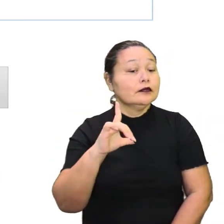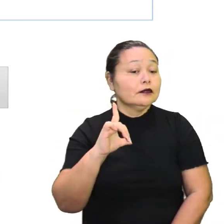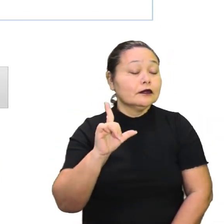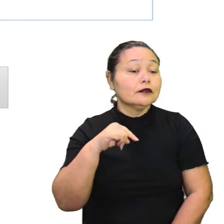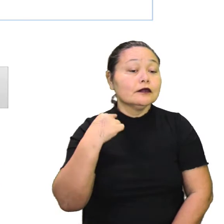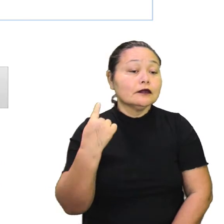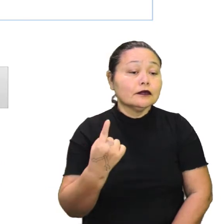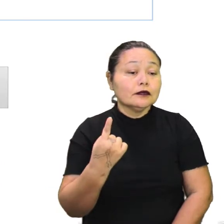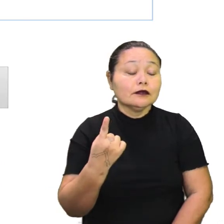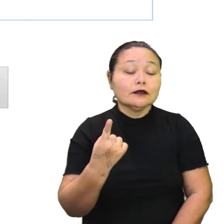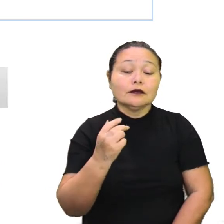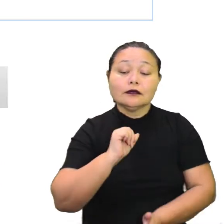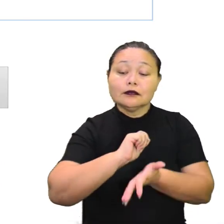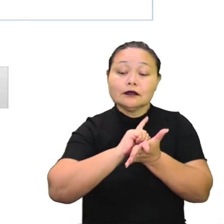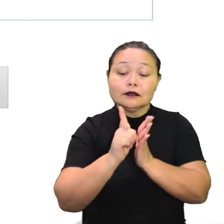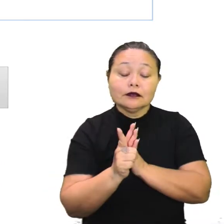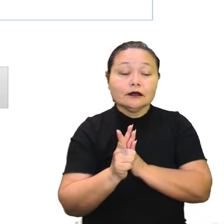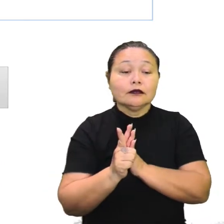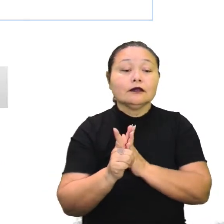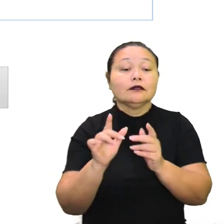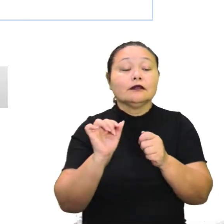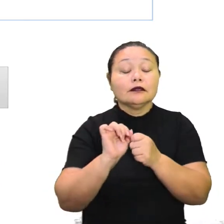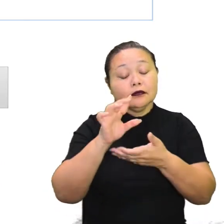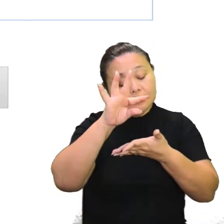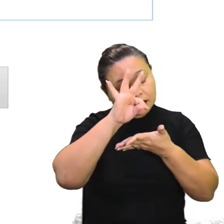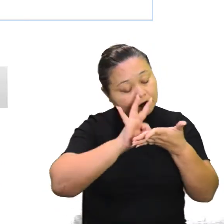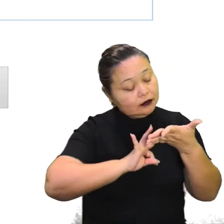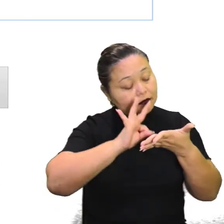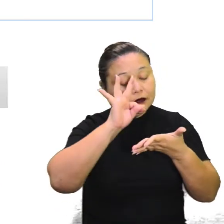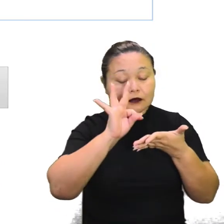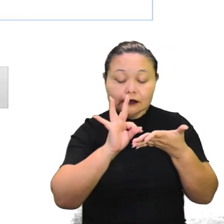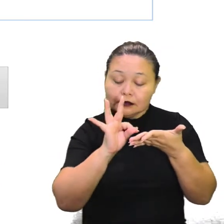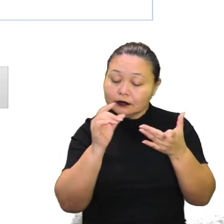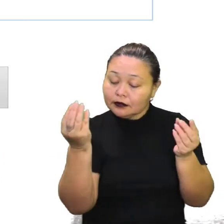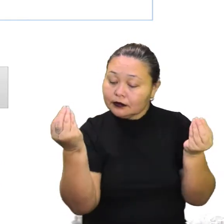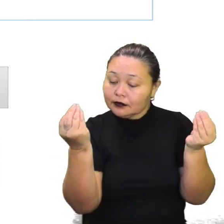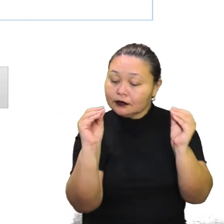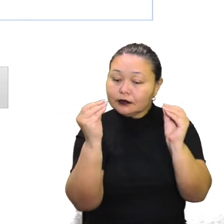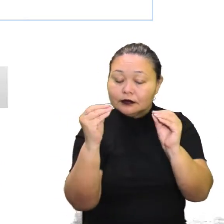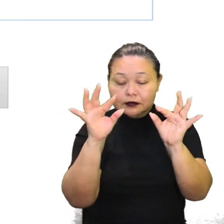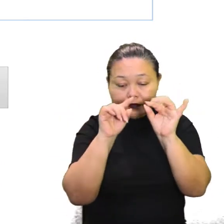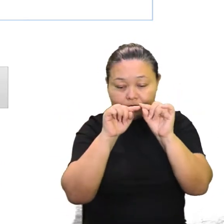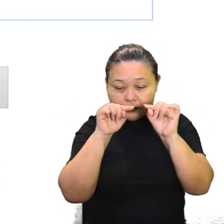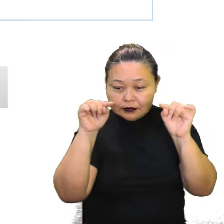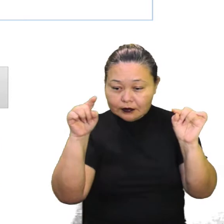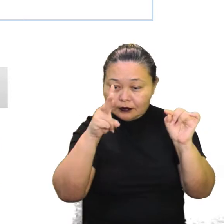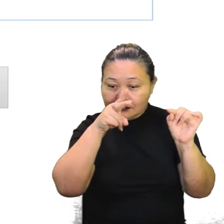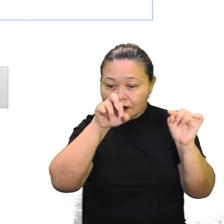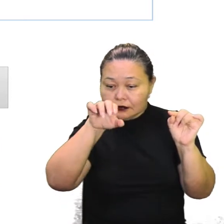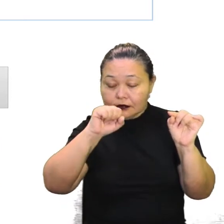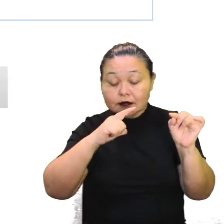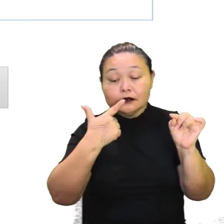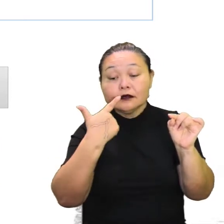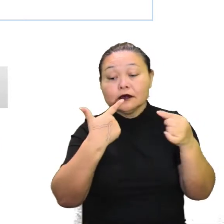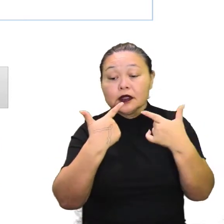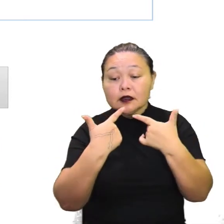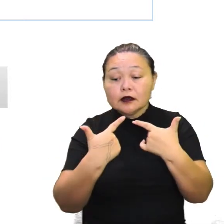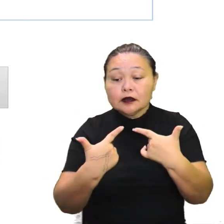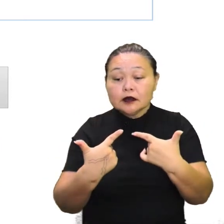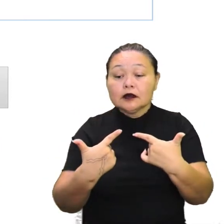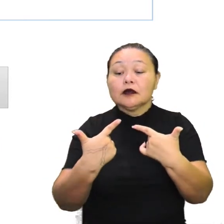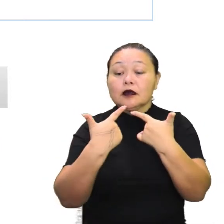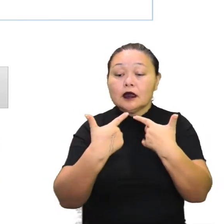estamos falando de um gênero que nada mais é texto em versos. A linguagem